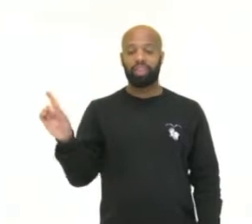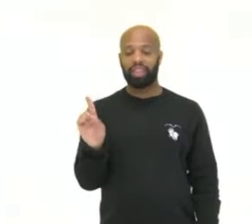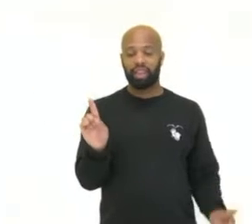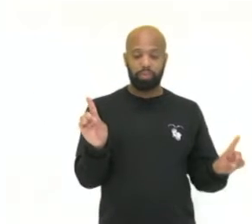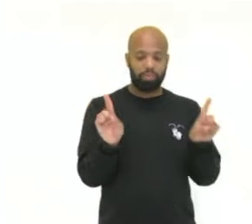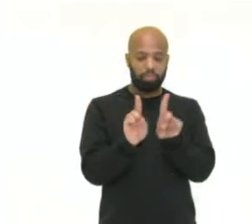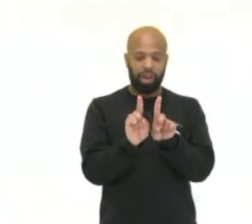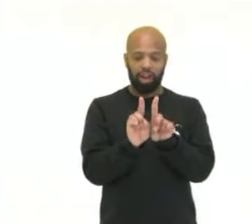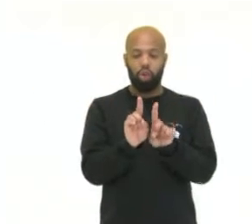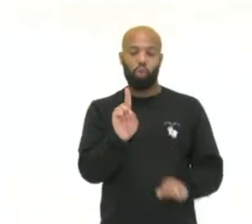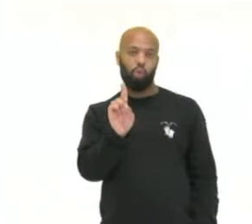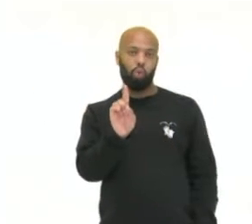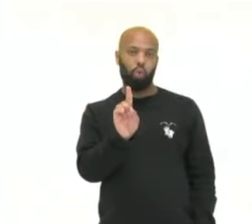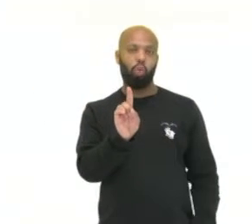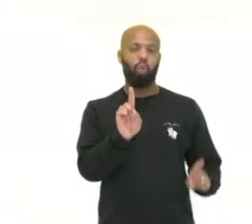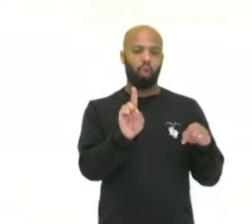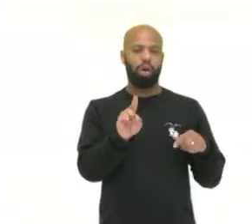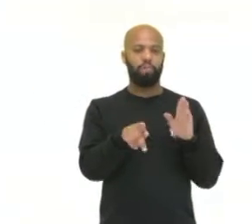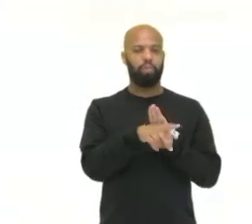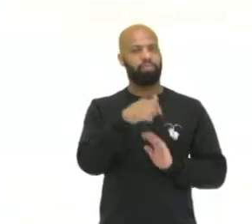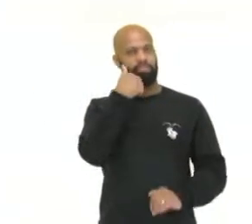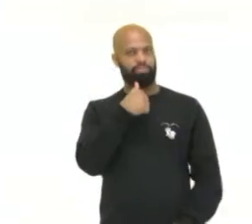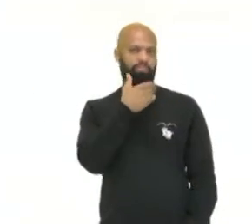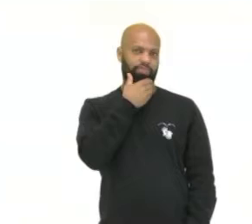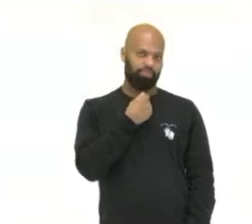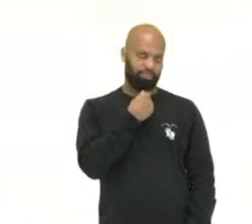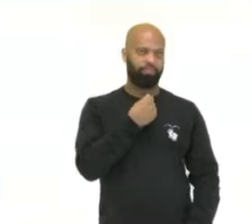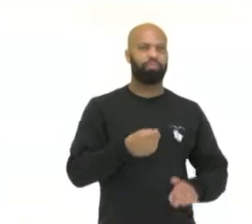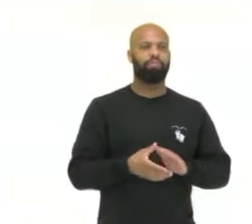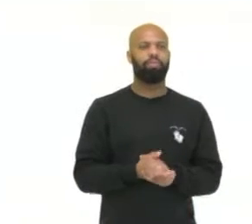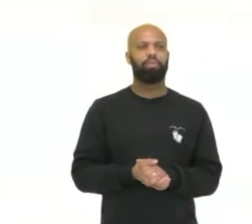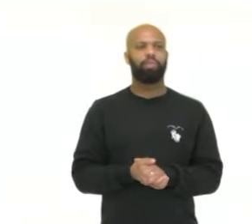de cromossomos sexuais. Vamos lá.